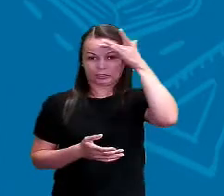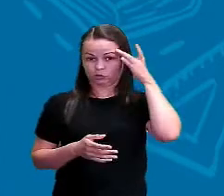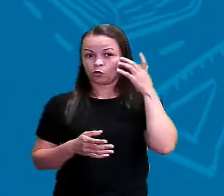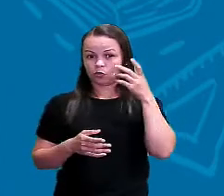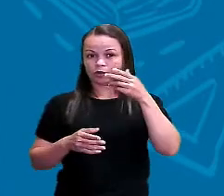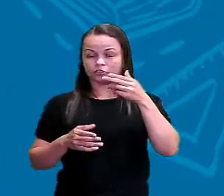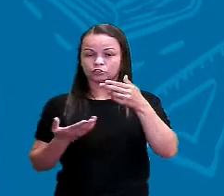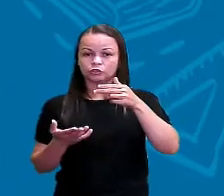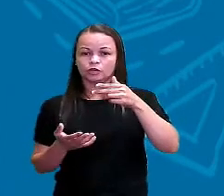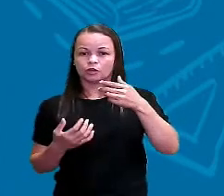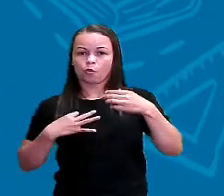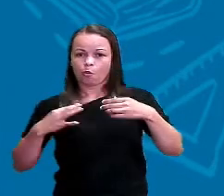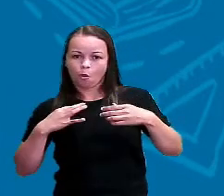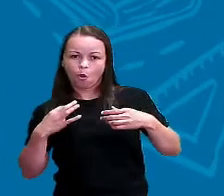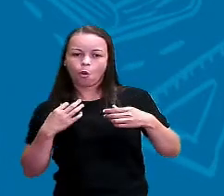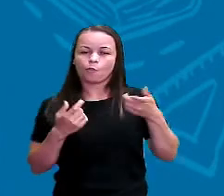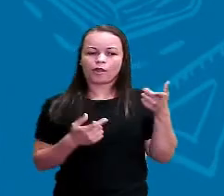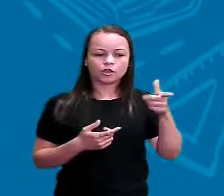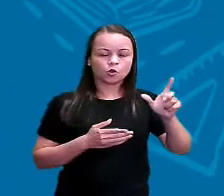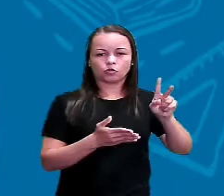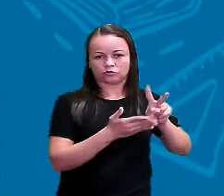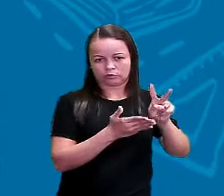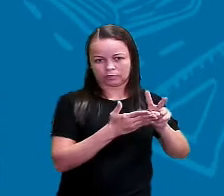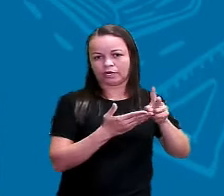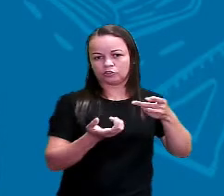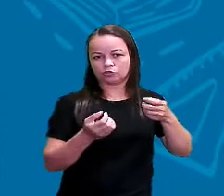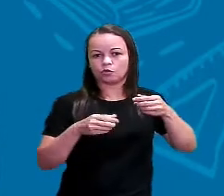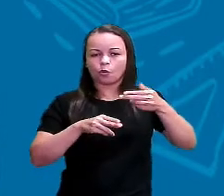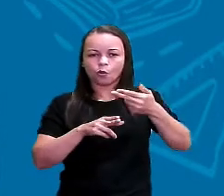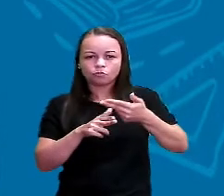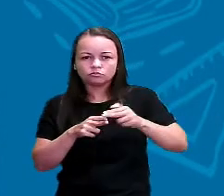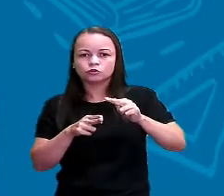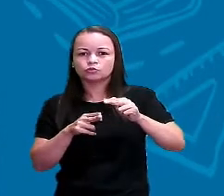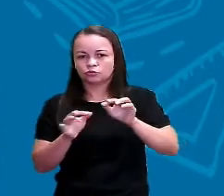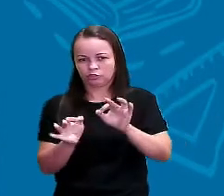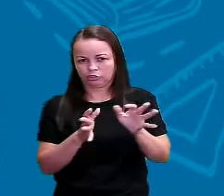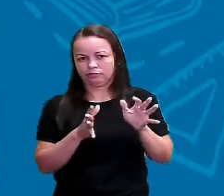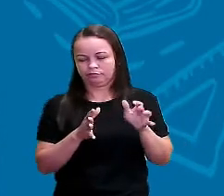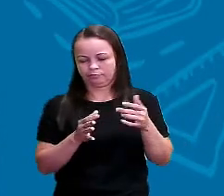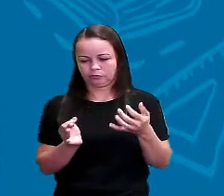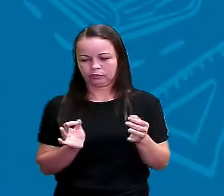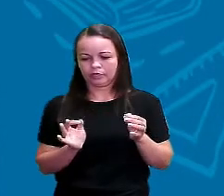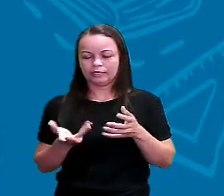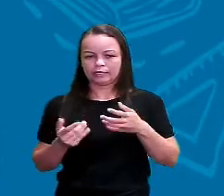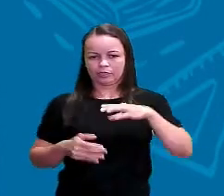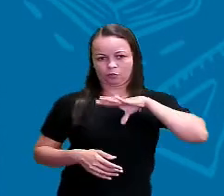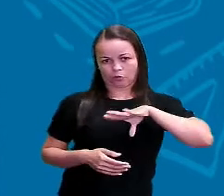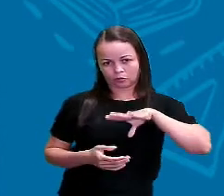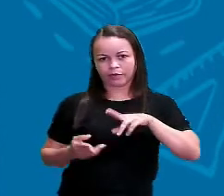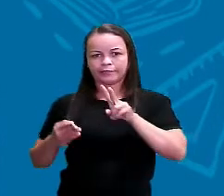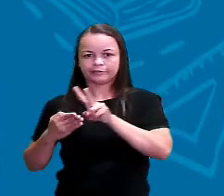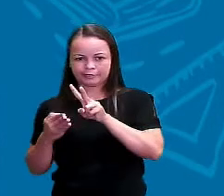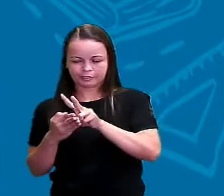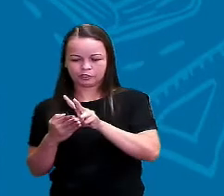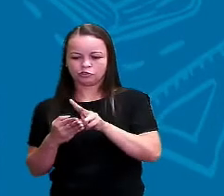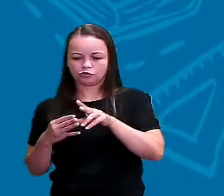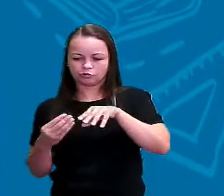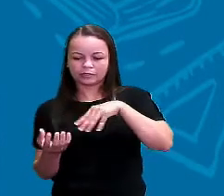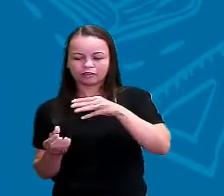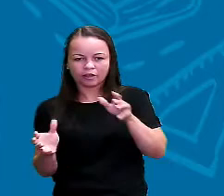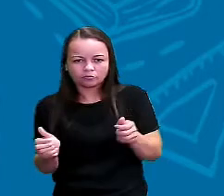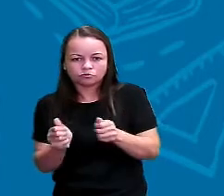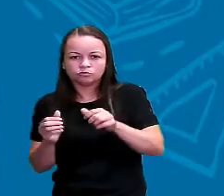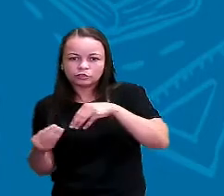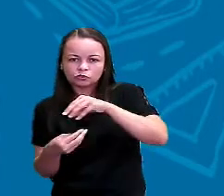questão da mistura entre os portugueses e os índios, certo? E aí a gente vai falar um pouco sobre esse povo, né? Sobre